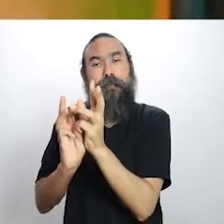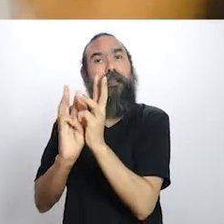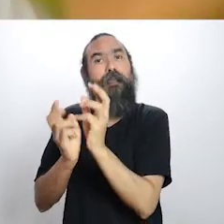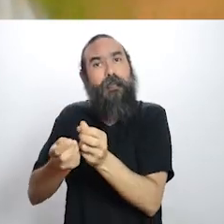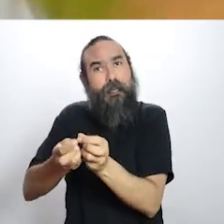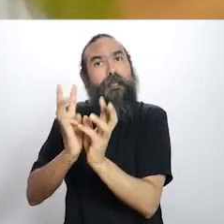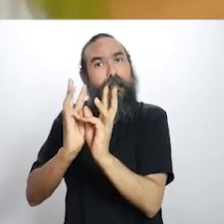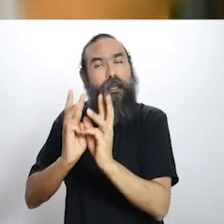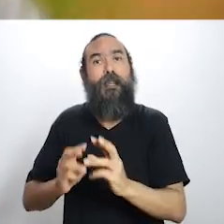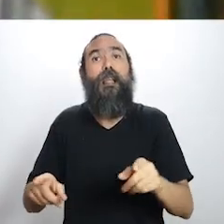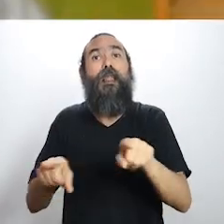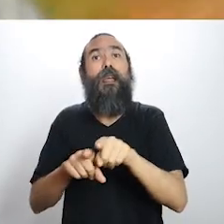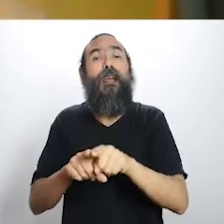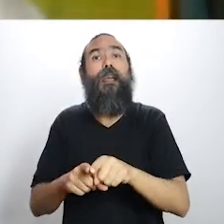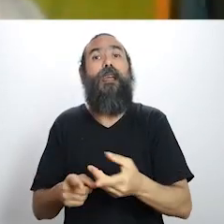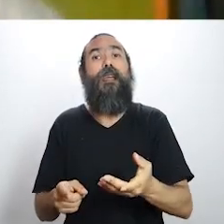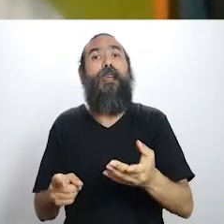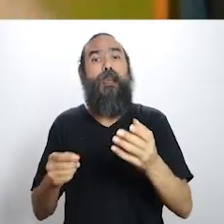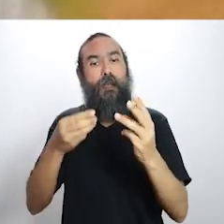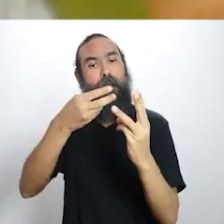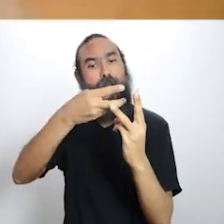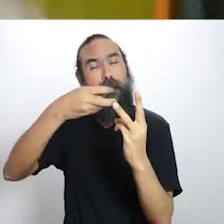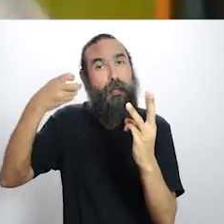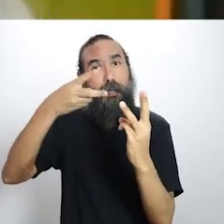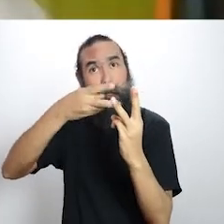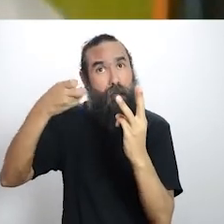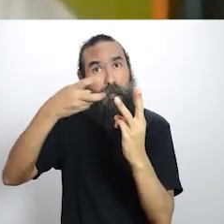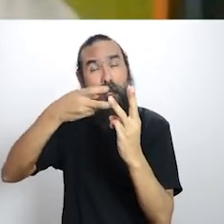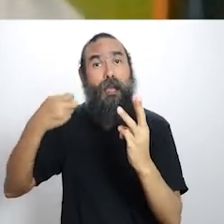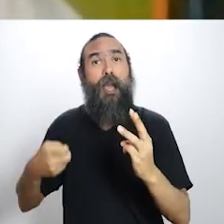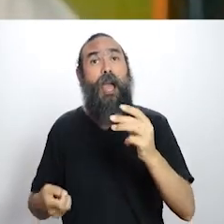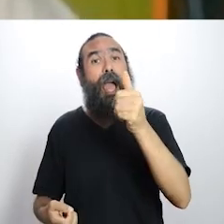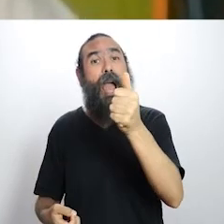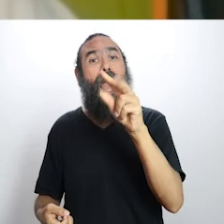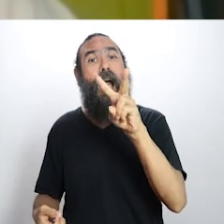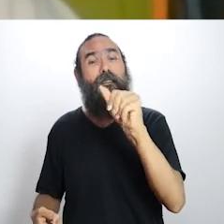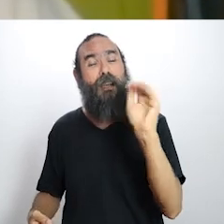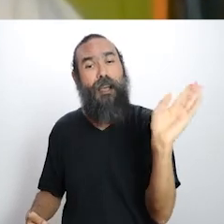O território dos Avacanoeiros, que a gente está aqui ao lado, que são territórios...